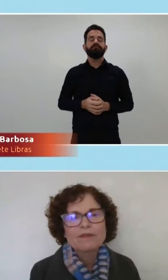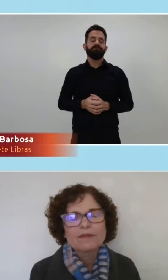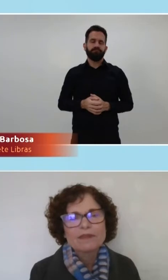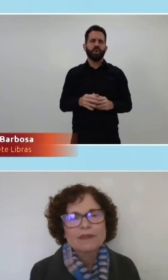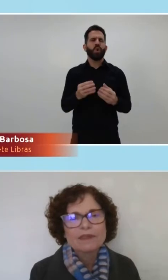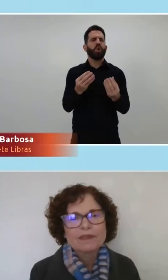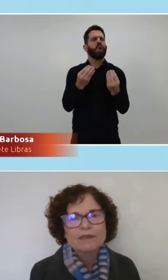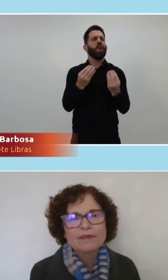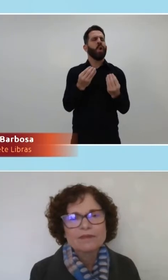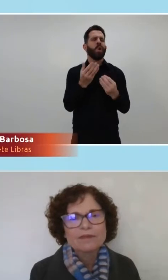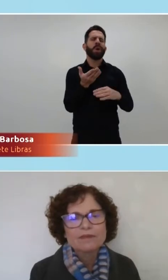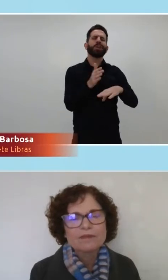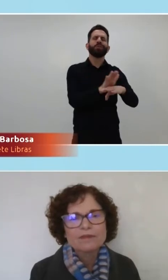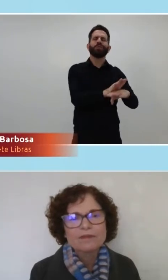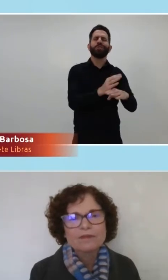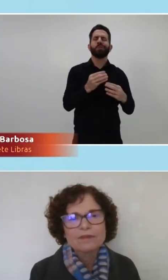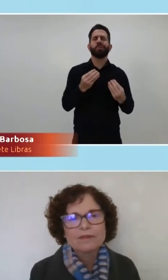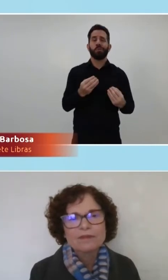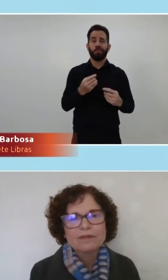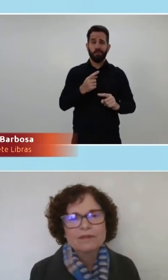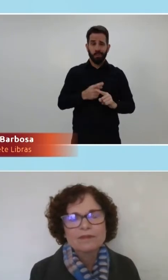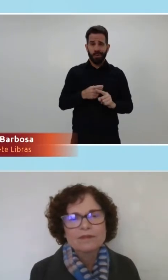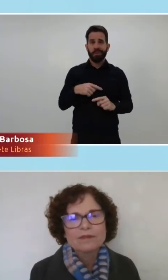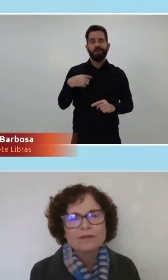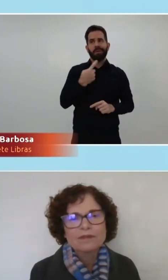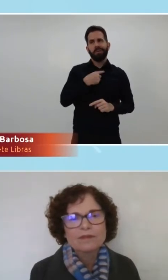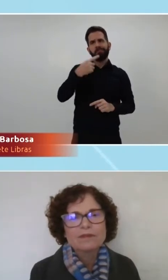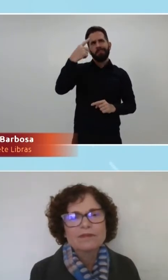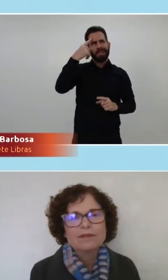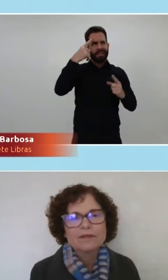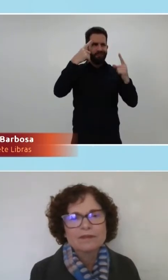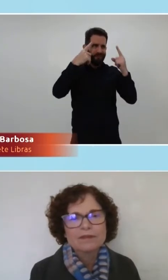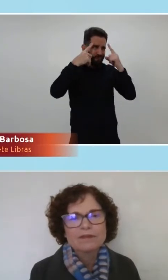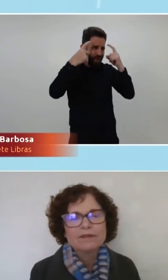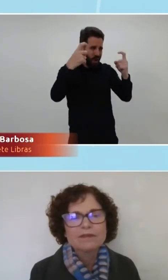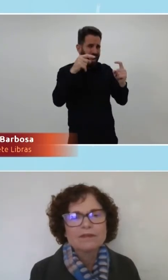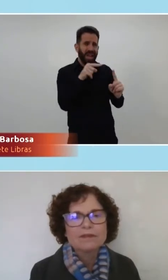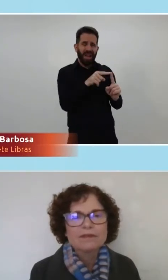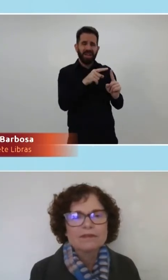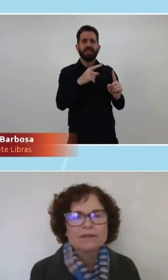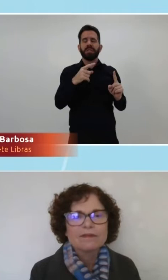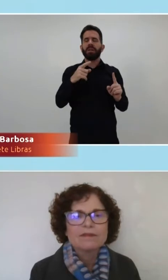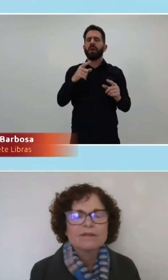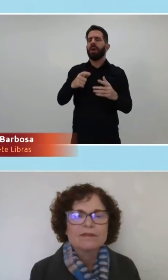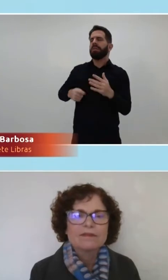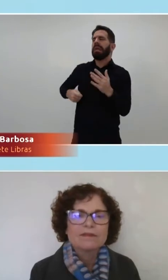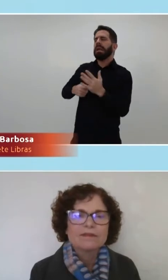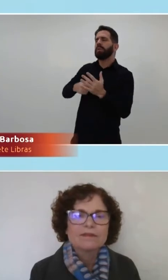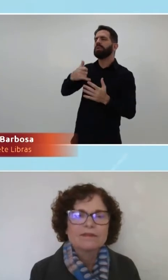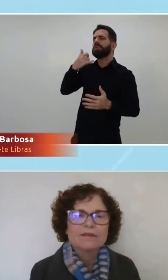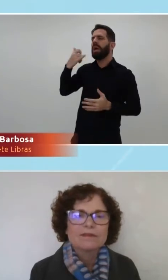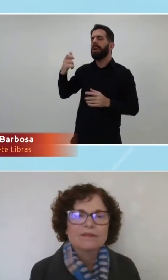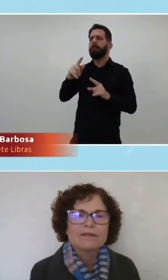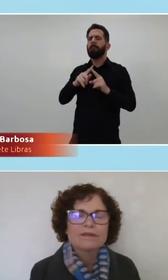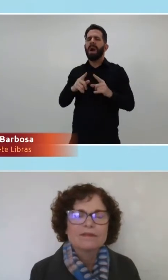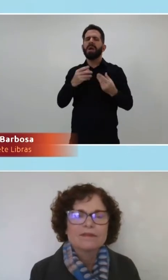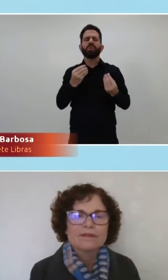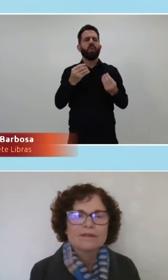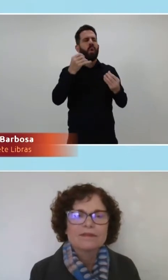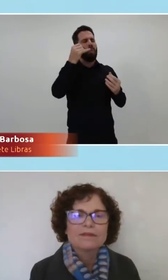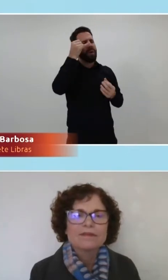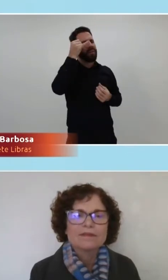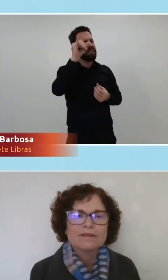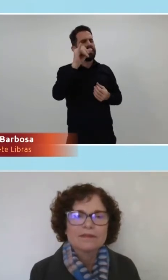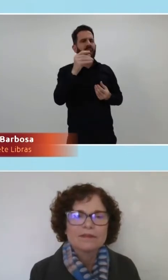às vezes a gente pensa muito depois que a violência já ocorreu, né? Como denunciar, mas como prevenir, como auxiliar uma